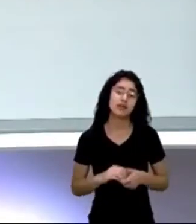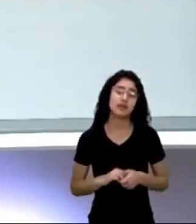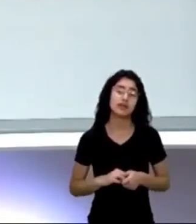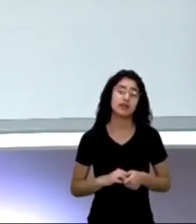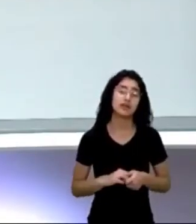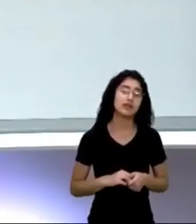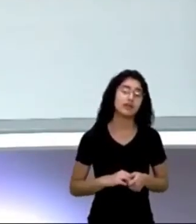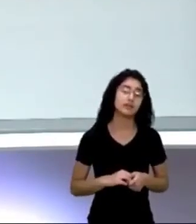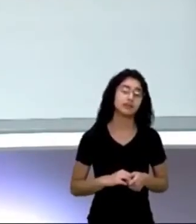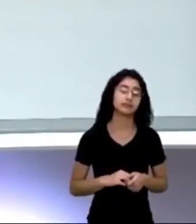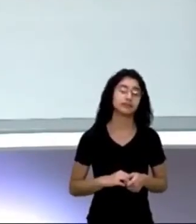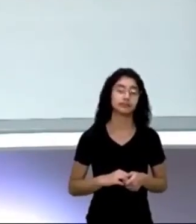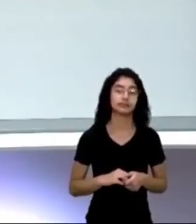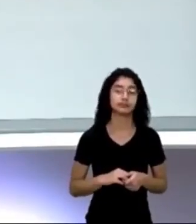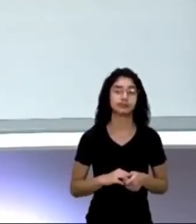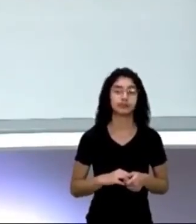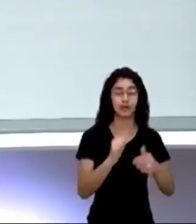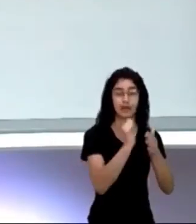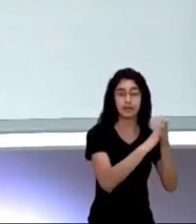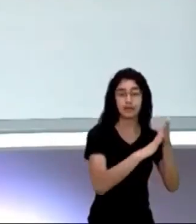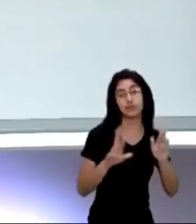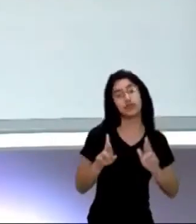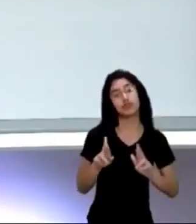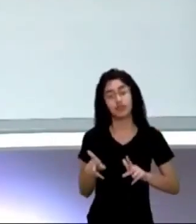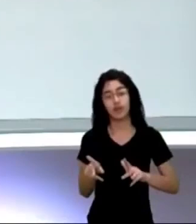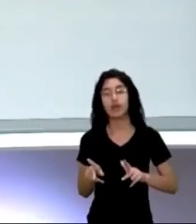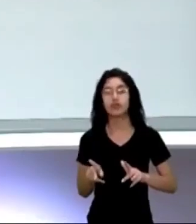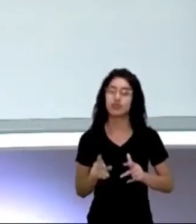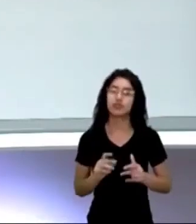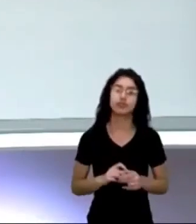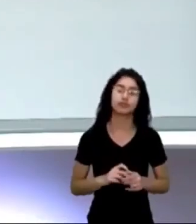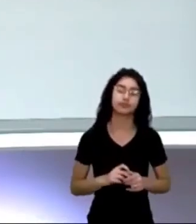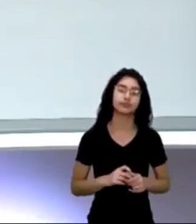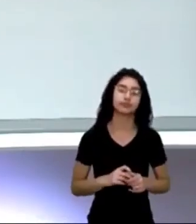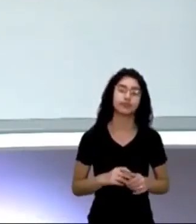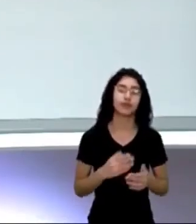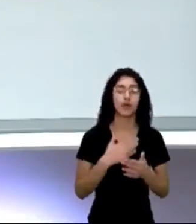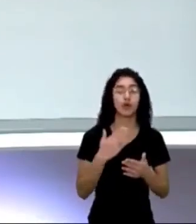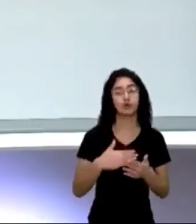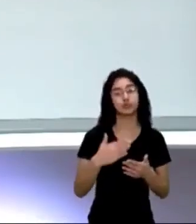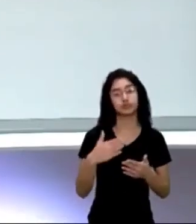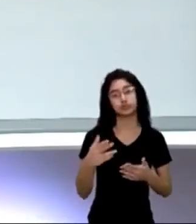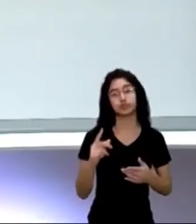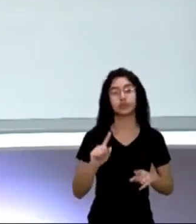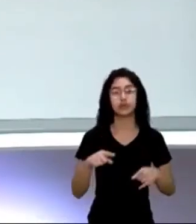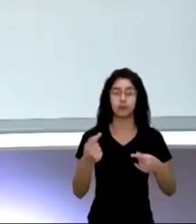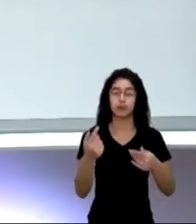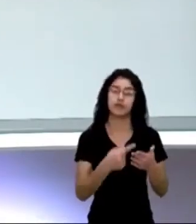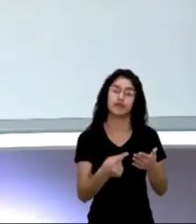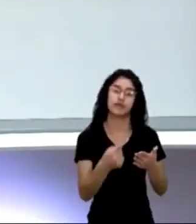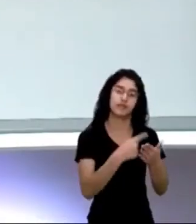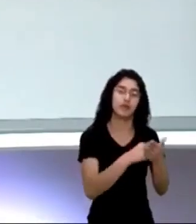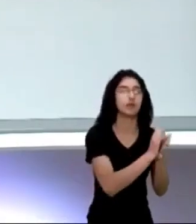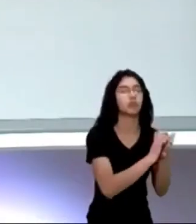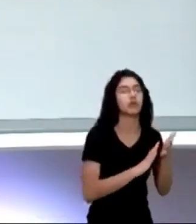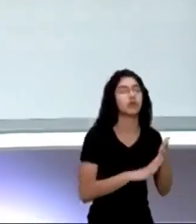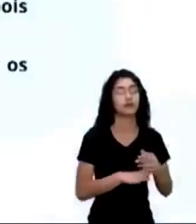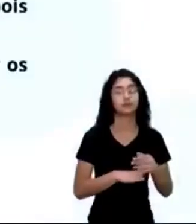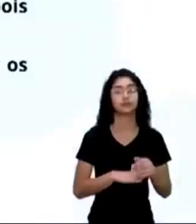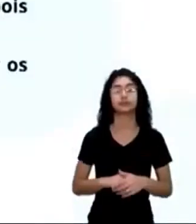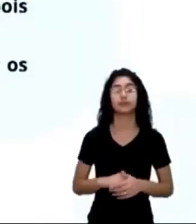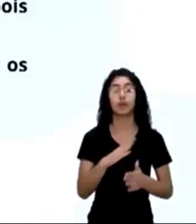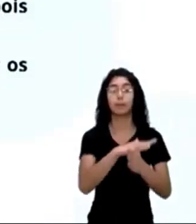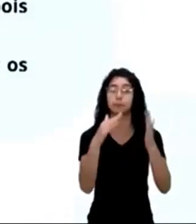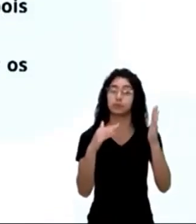mesmo exercício na mesma hora, né? Continue e tal, e depois você volta naquele exercício para ver o quanto você absorveu. E por último, não